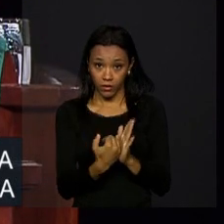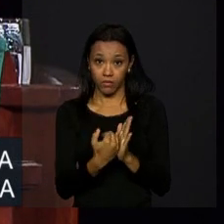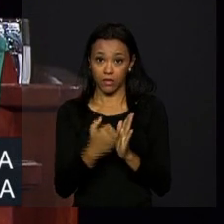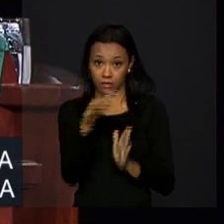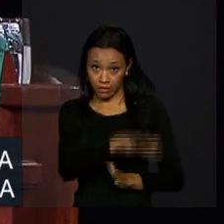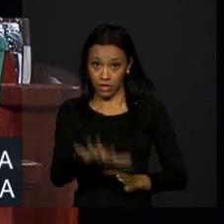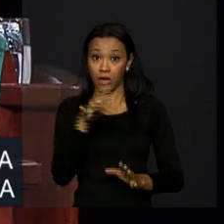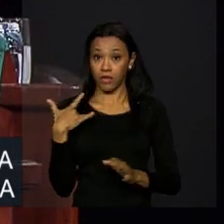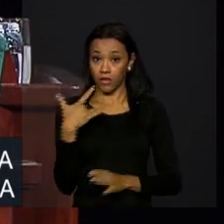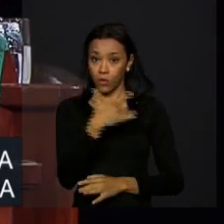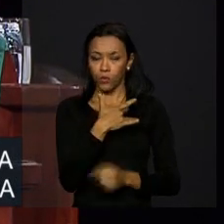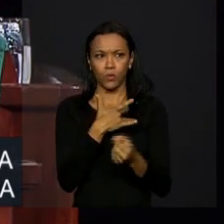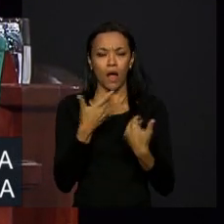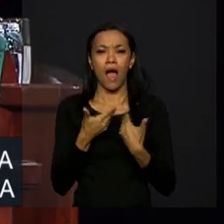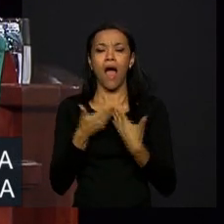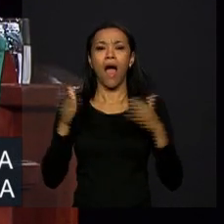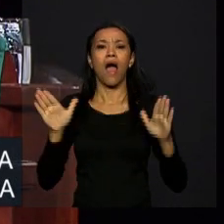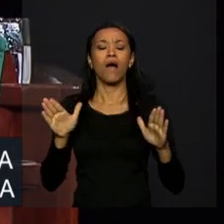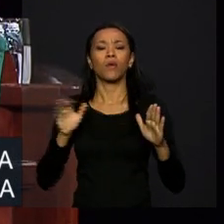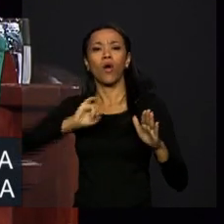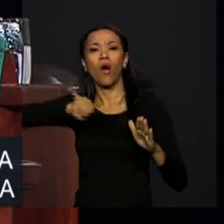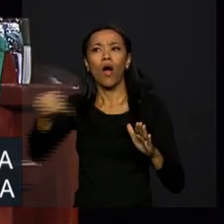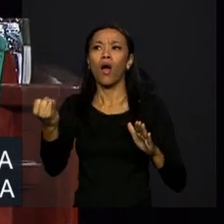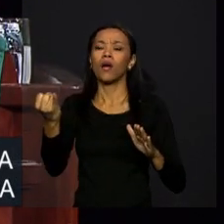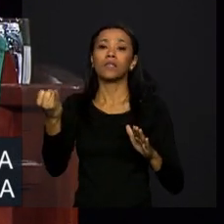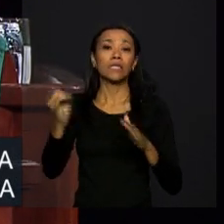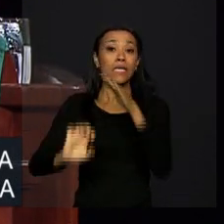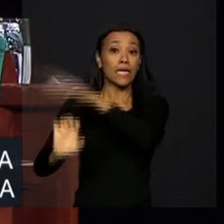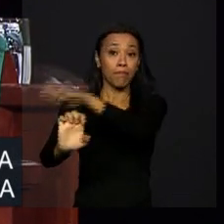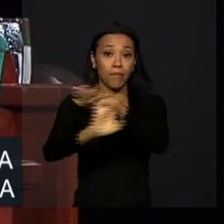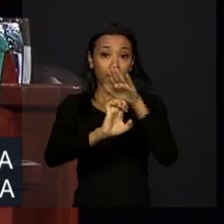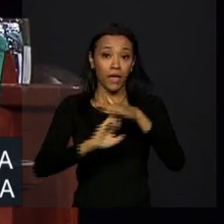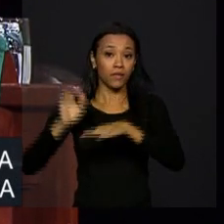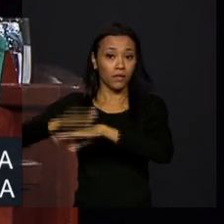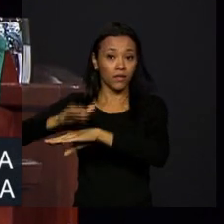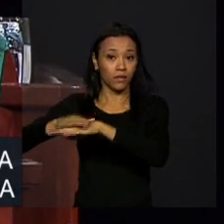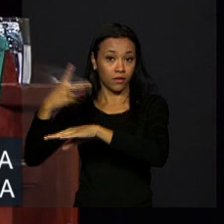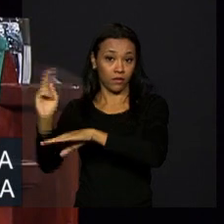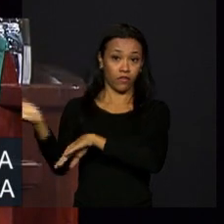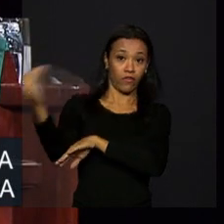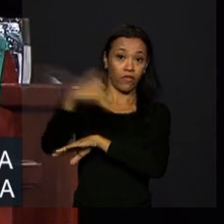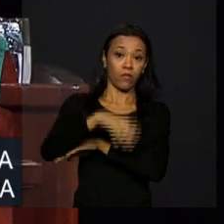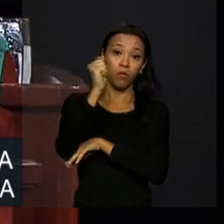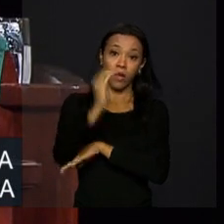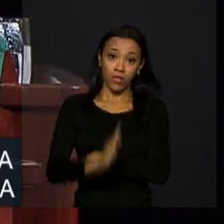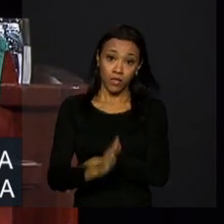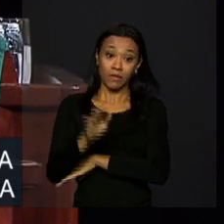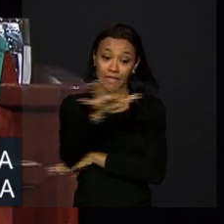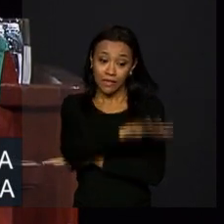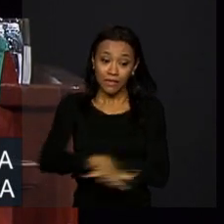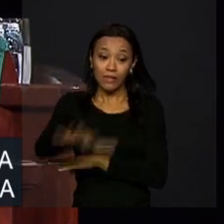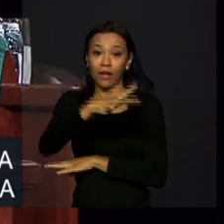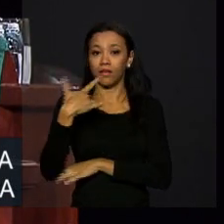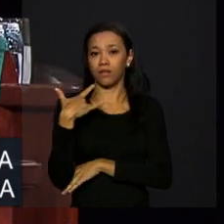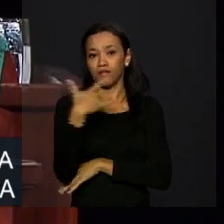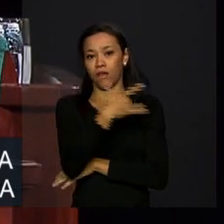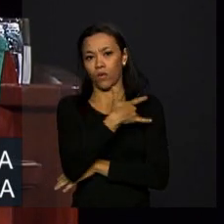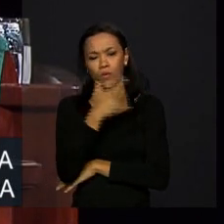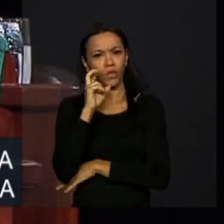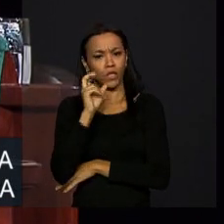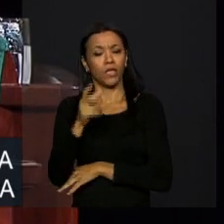grandes oportunidades para as empresas suecas no complexo industrial da saúde que conjuga